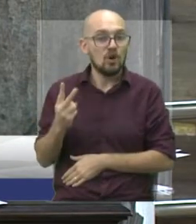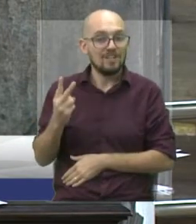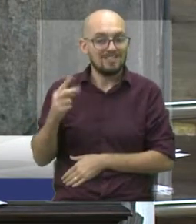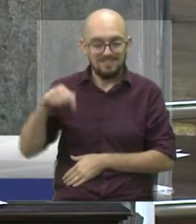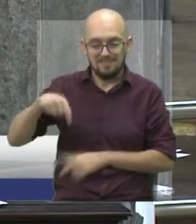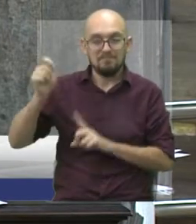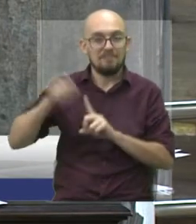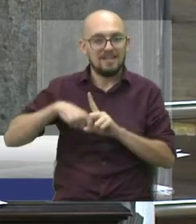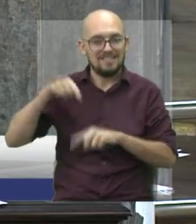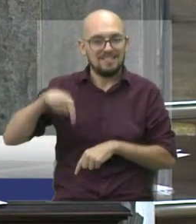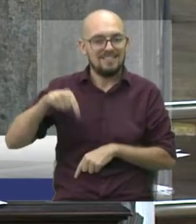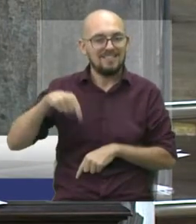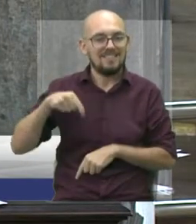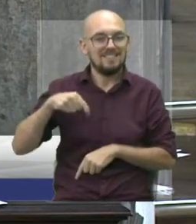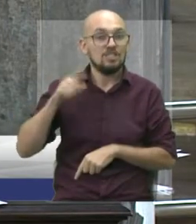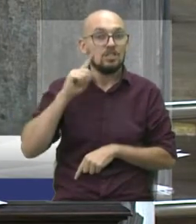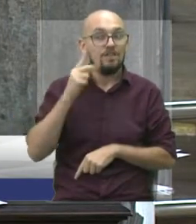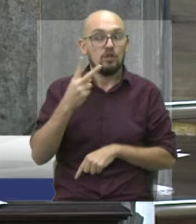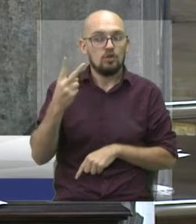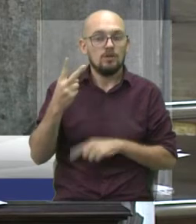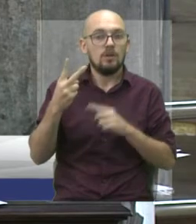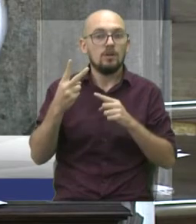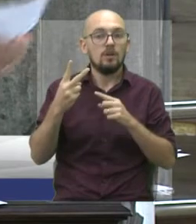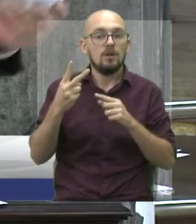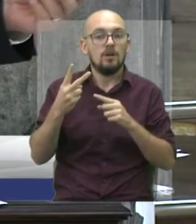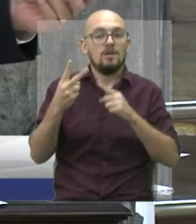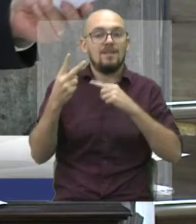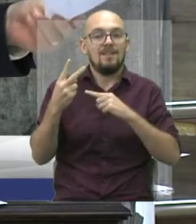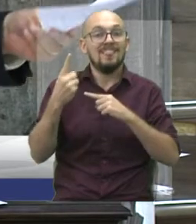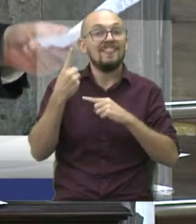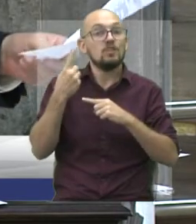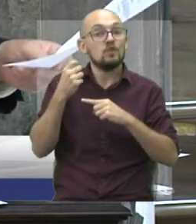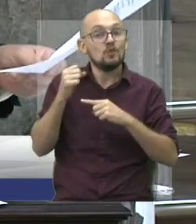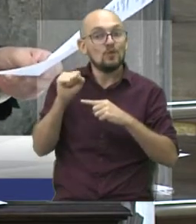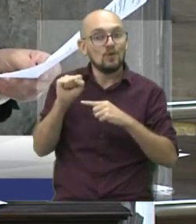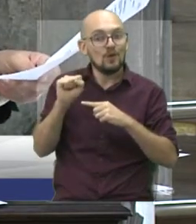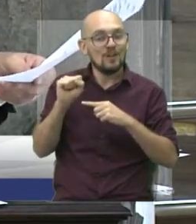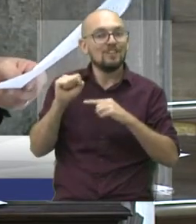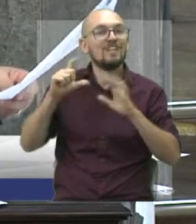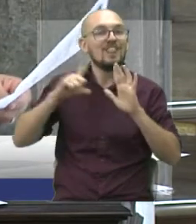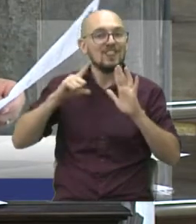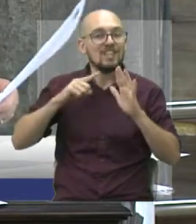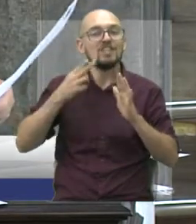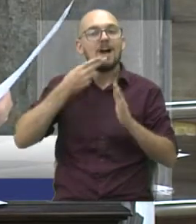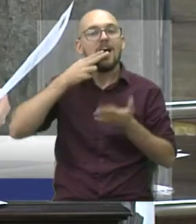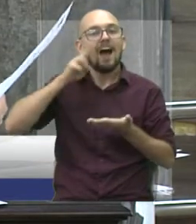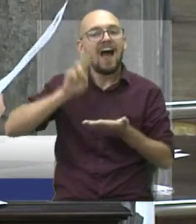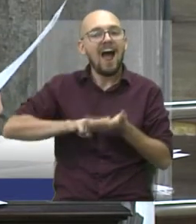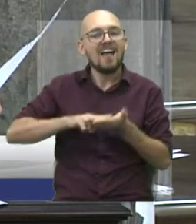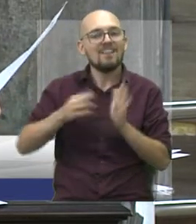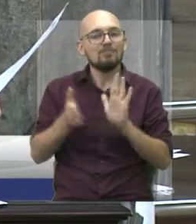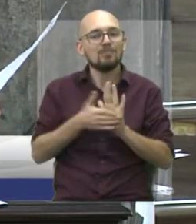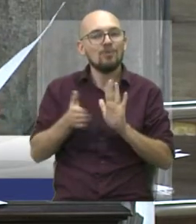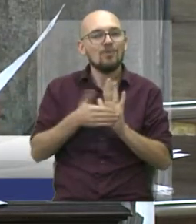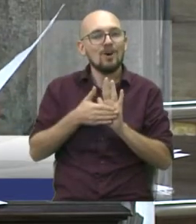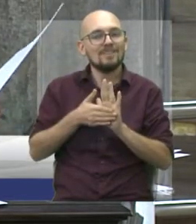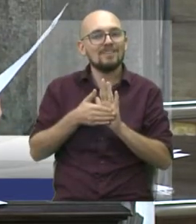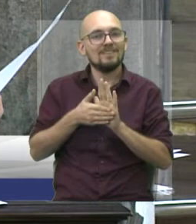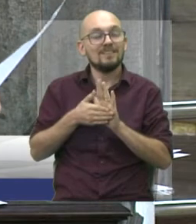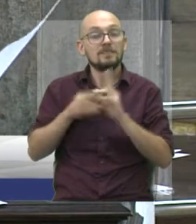desse mês, dia 18, Chupeta, já tinha uma carta proposta com essa mesma